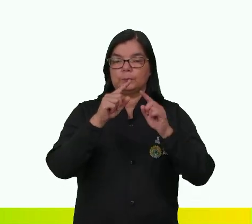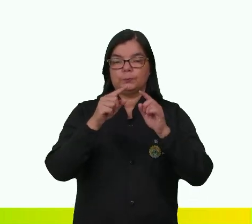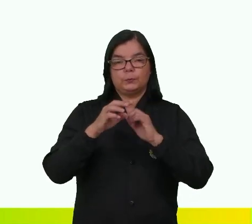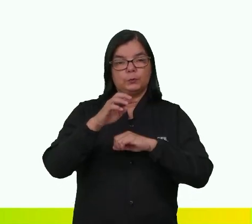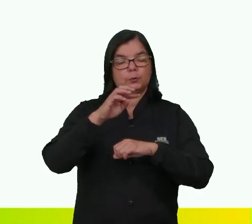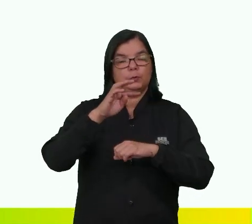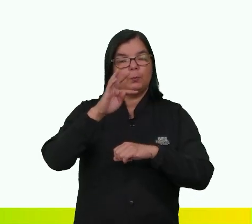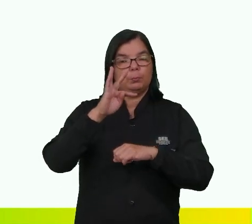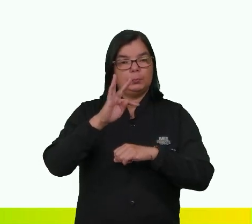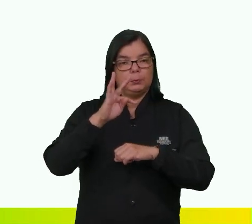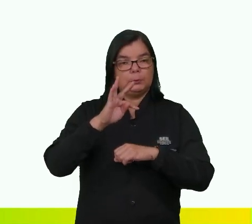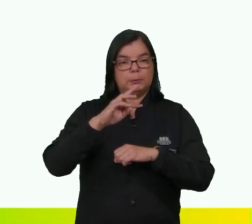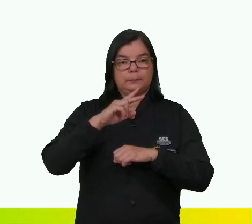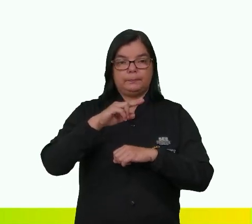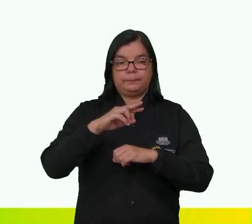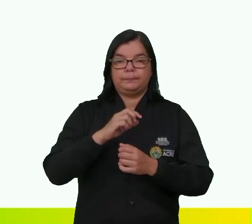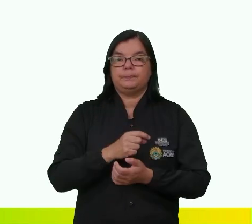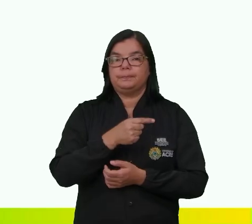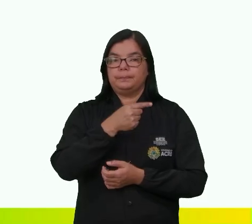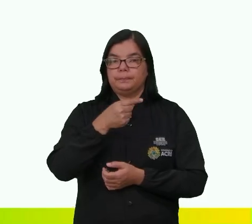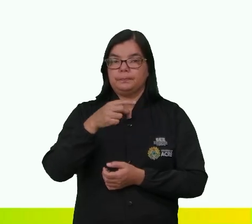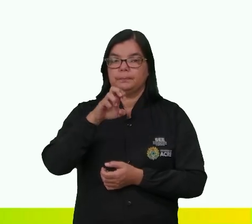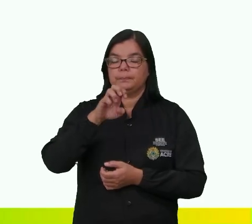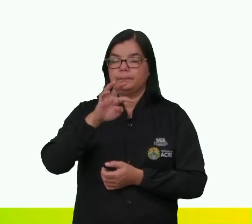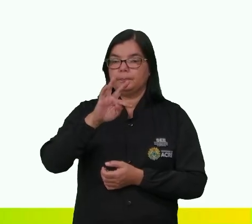é dada pela seguinte fórmula.